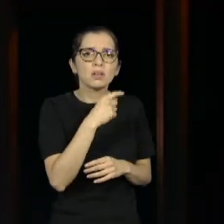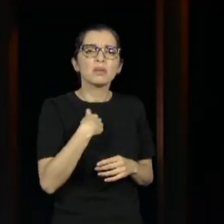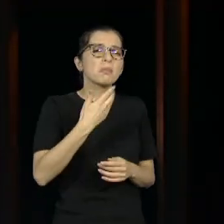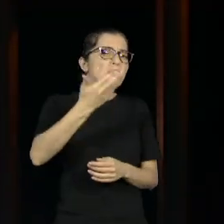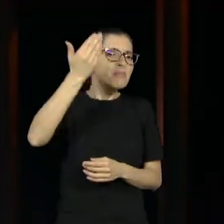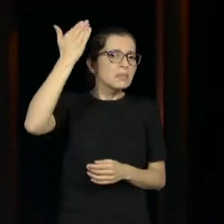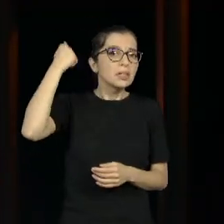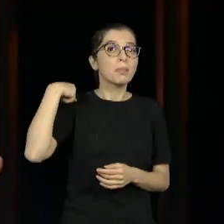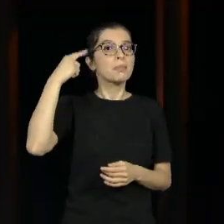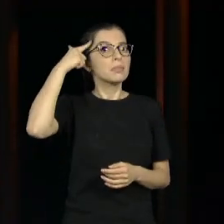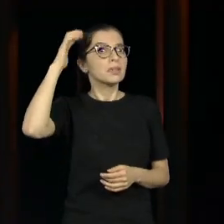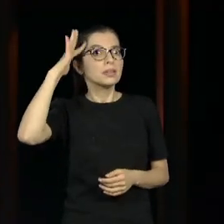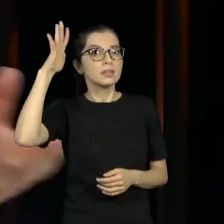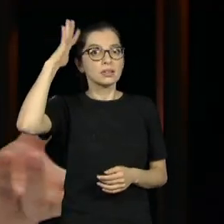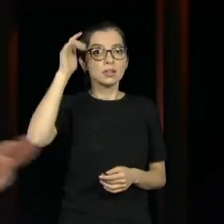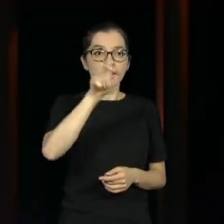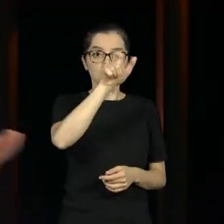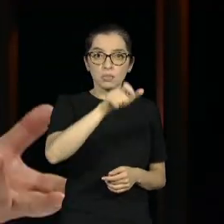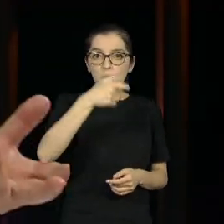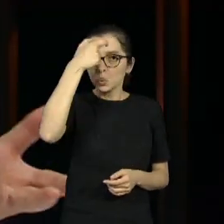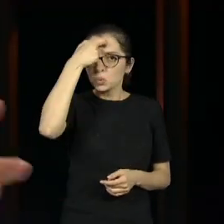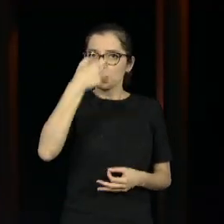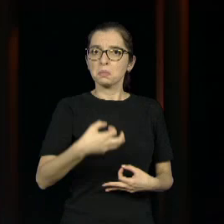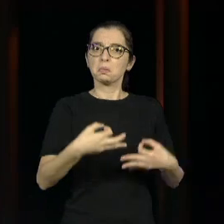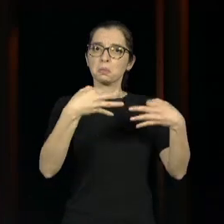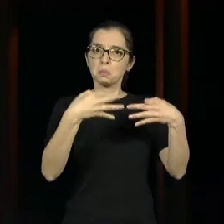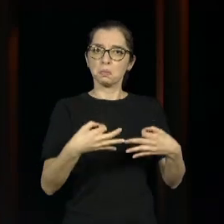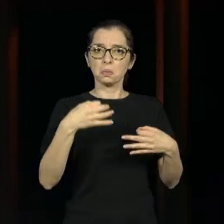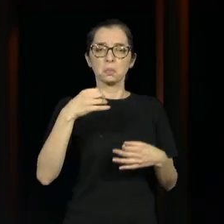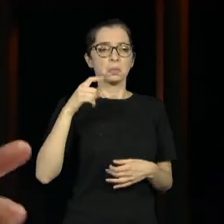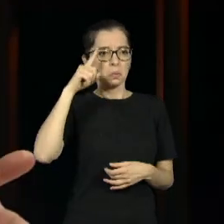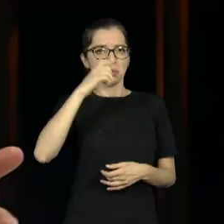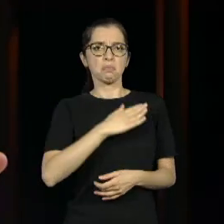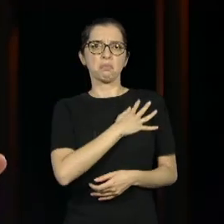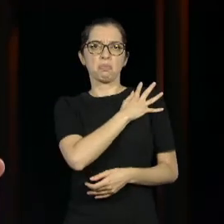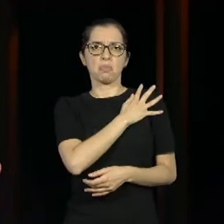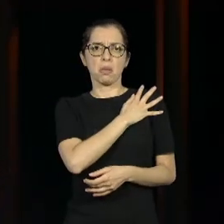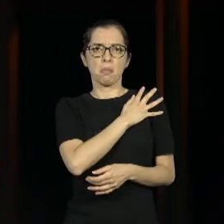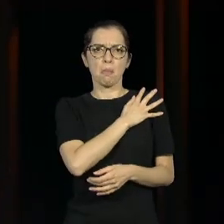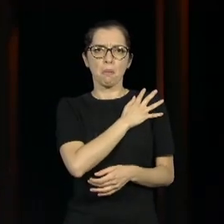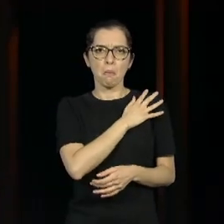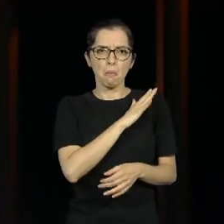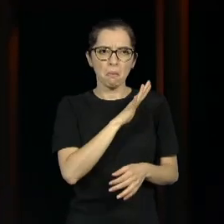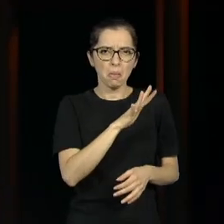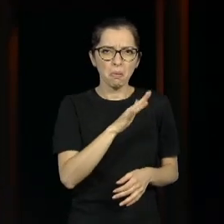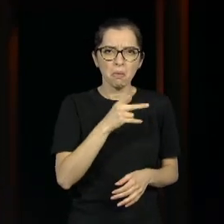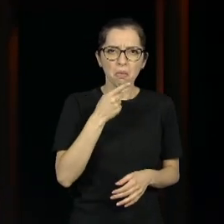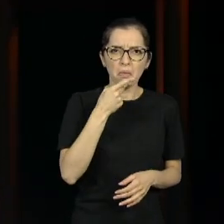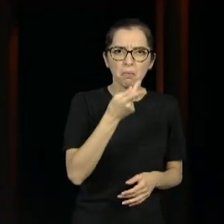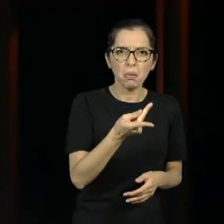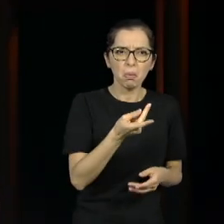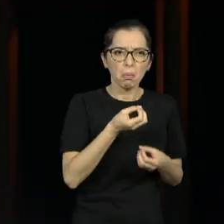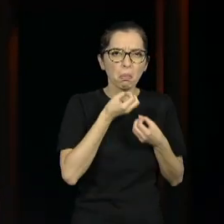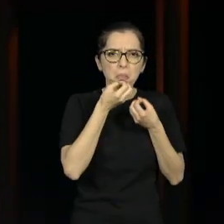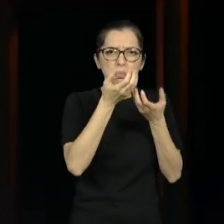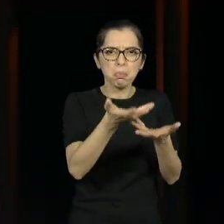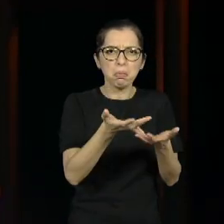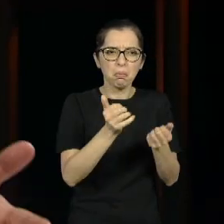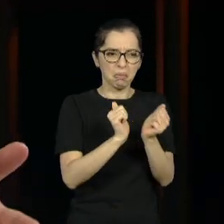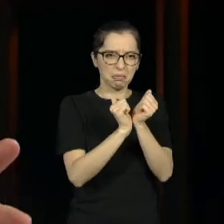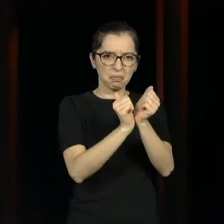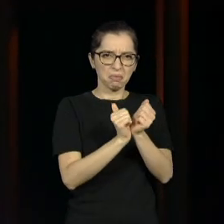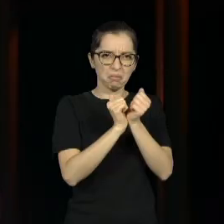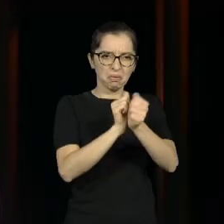que ele tinha algum discernimento de quem é o chefe dele mas ele ele nega que ele seja se